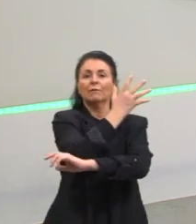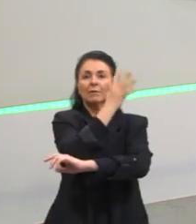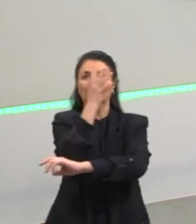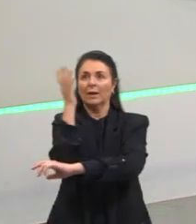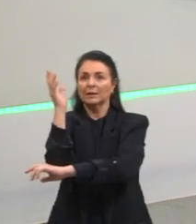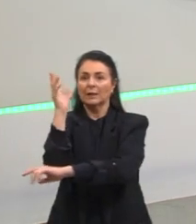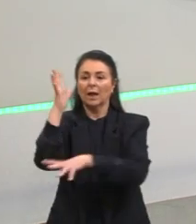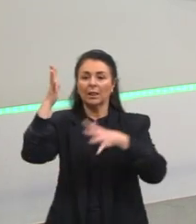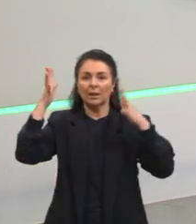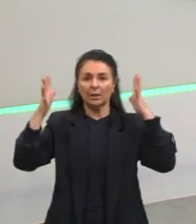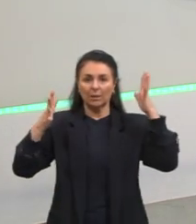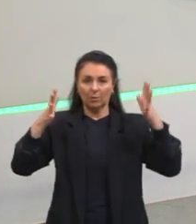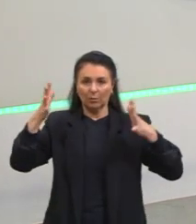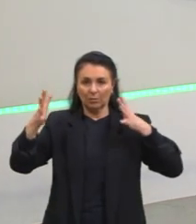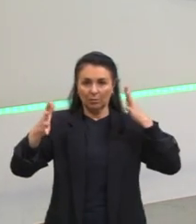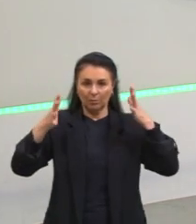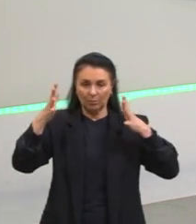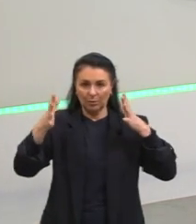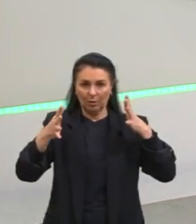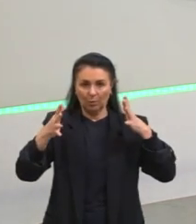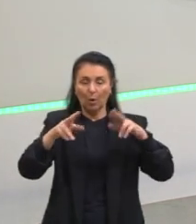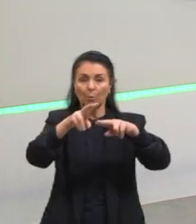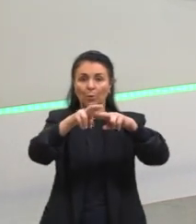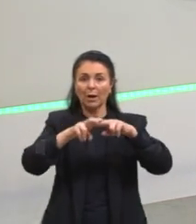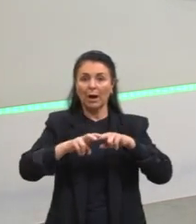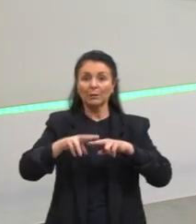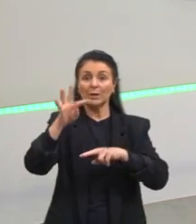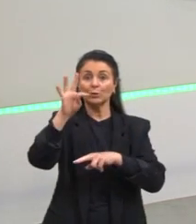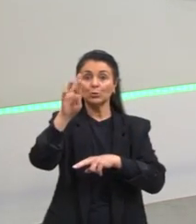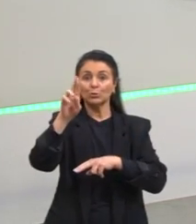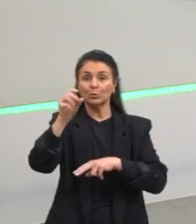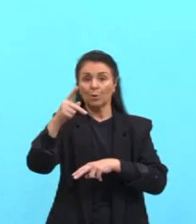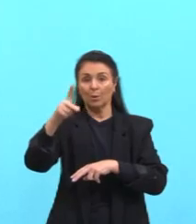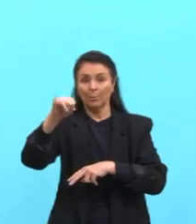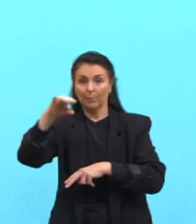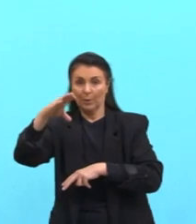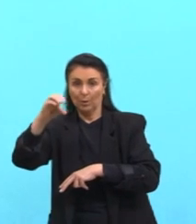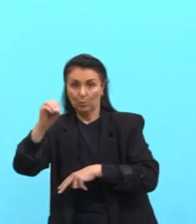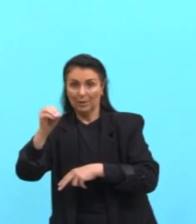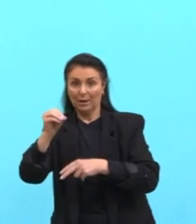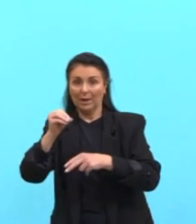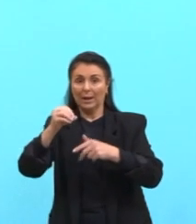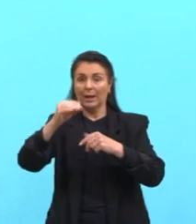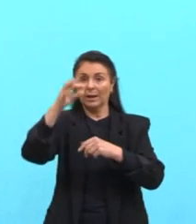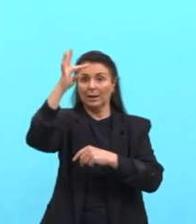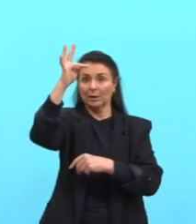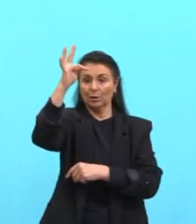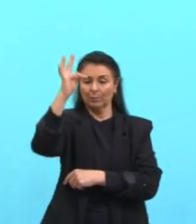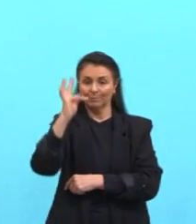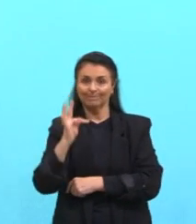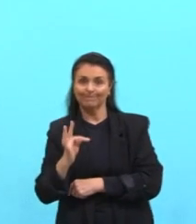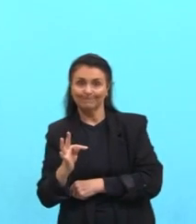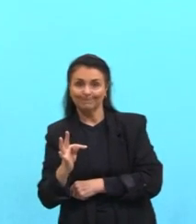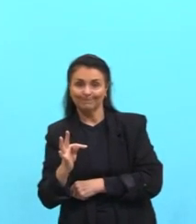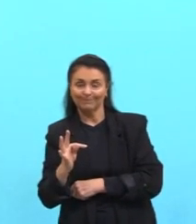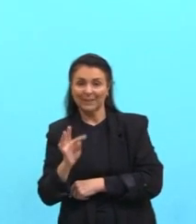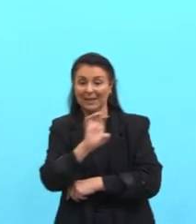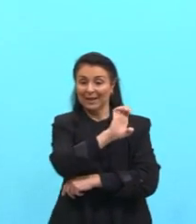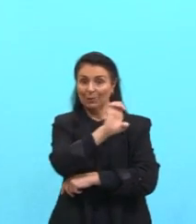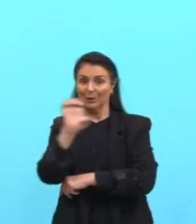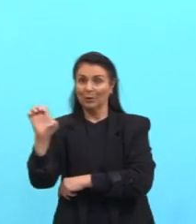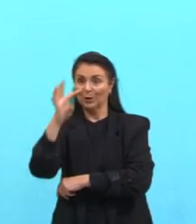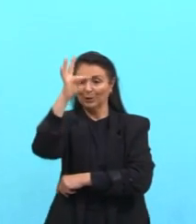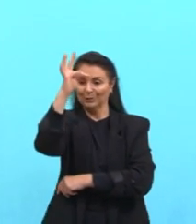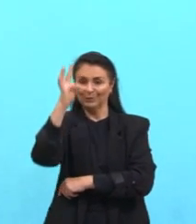então uma área de ocorrência delimitada pelos trópicos ela tem que estar ela tem que ser Tropical não tem como tu tem uma floresta